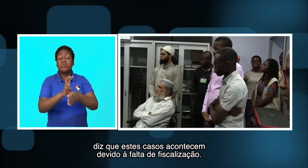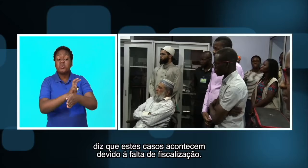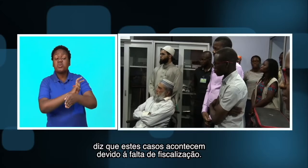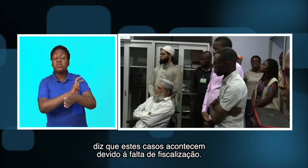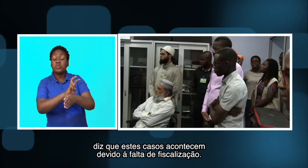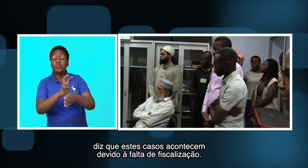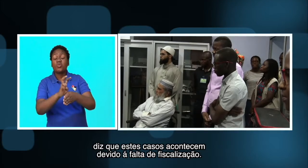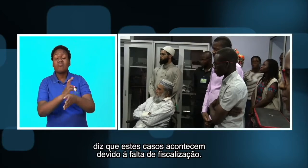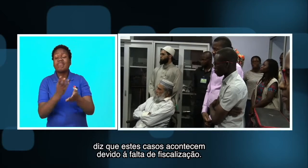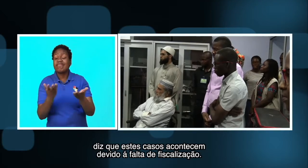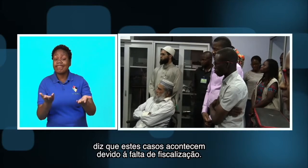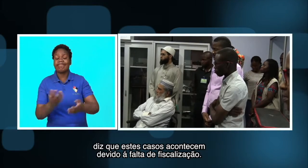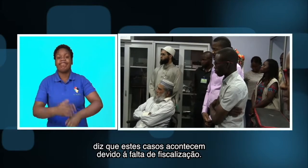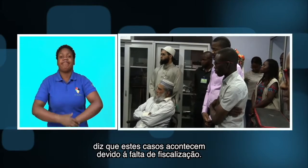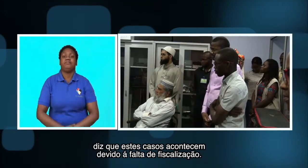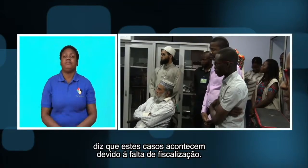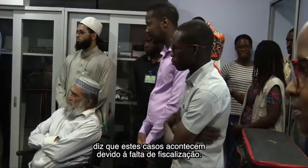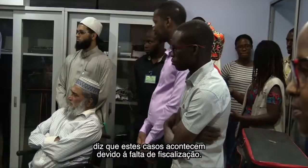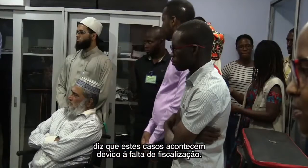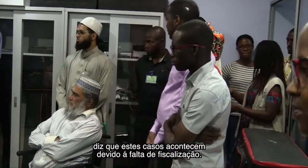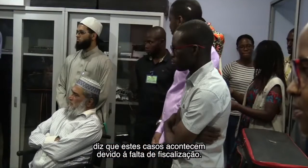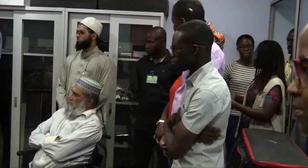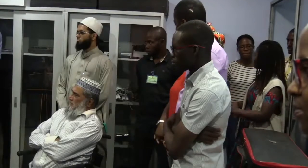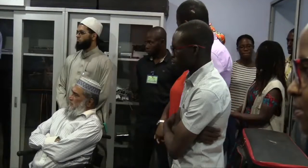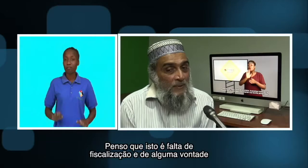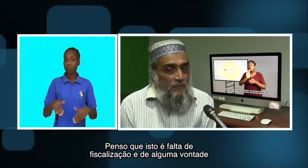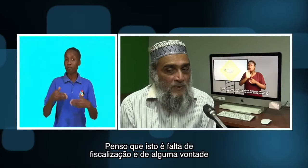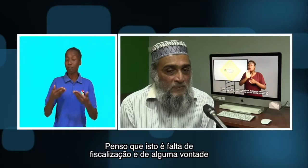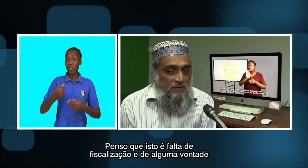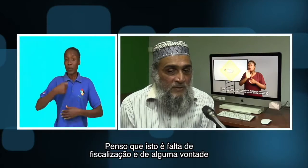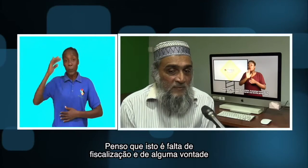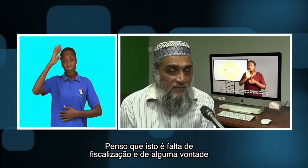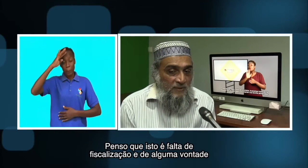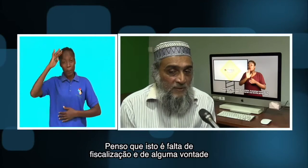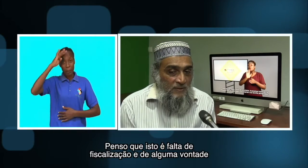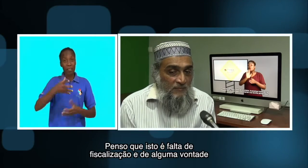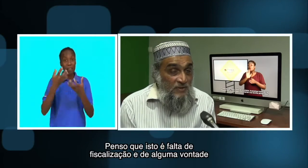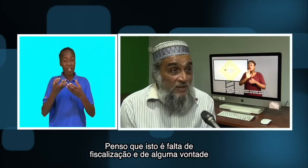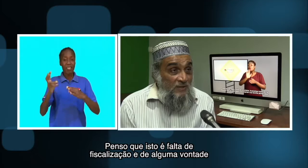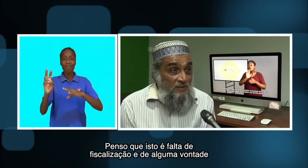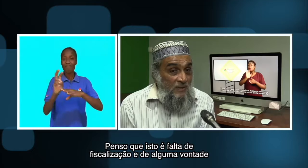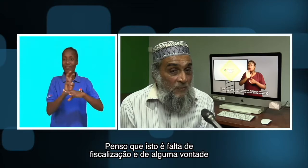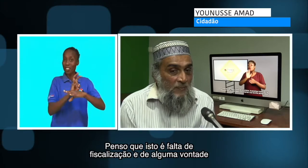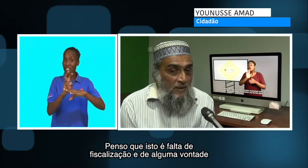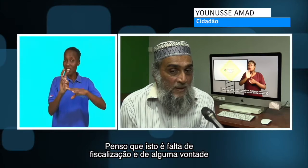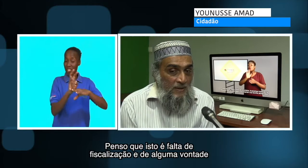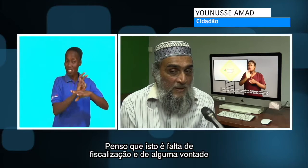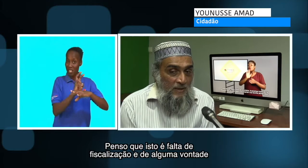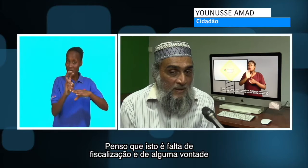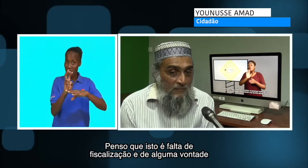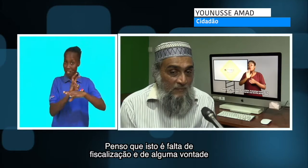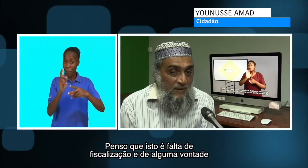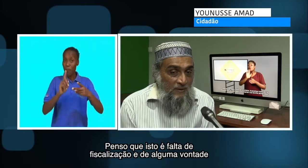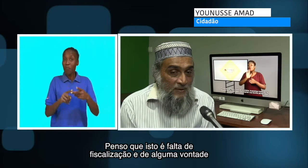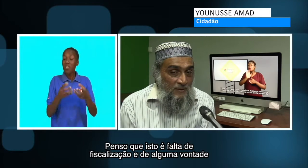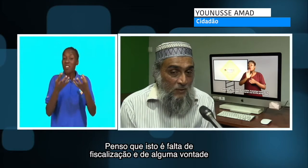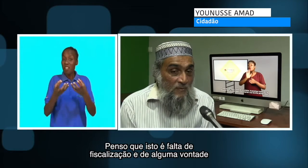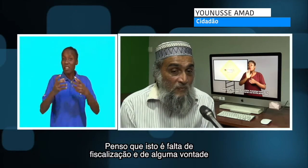diz que estes casos já acontecem devido à falta de fiscalização. Eu penso que isto é falta de fiscalização e